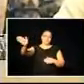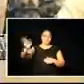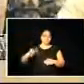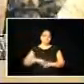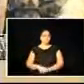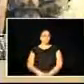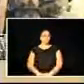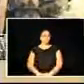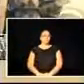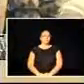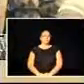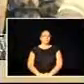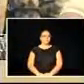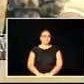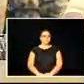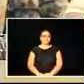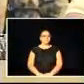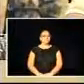plenário.